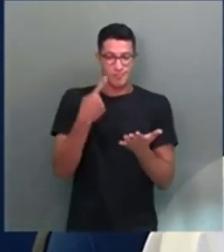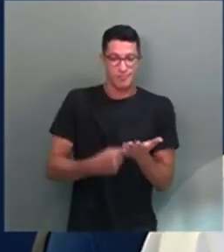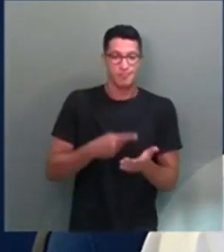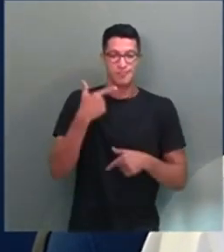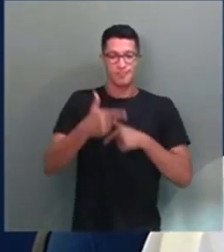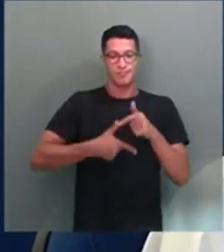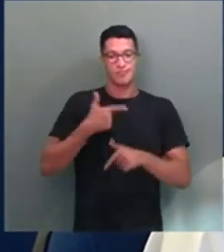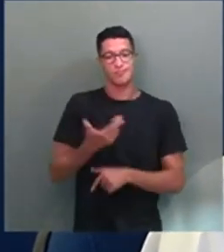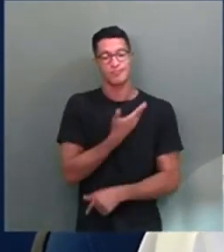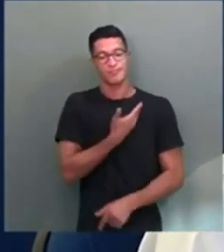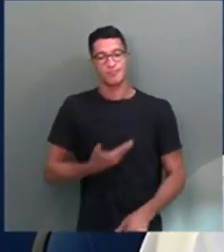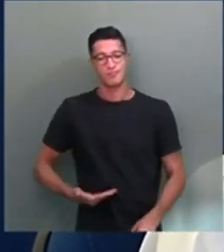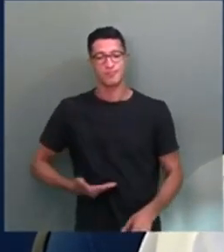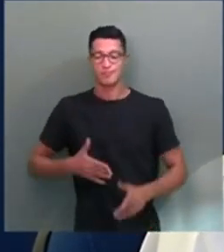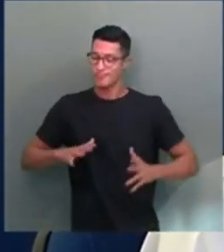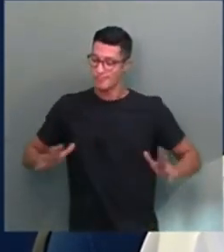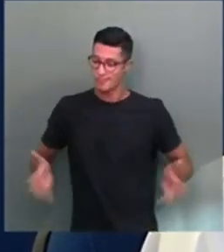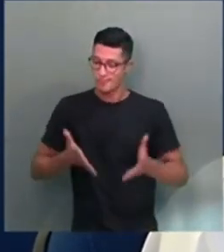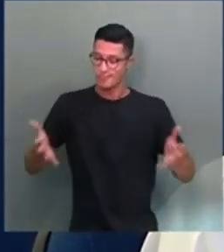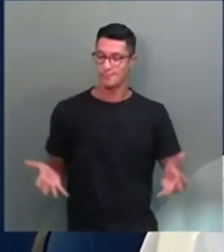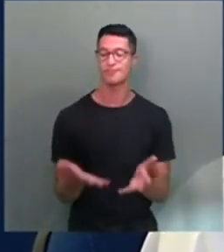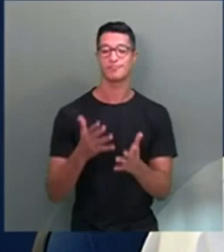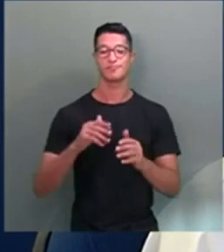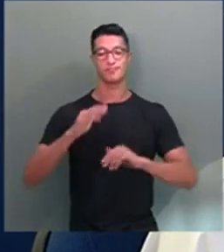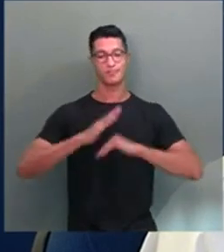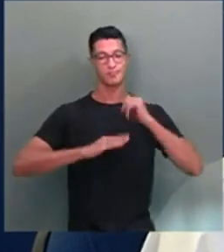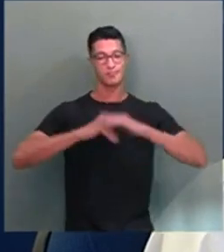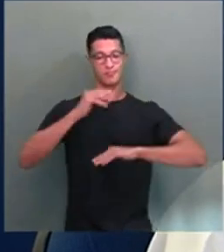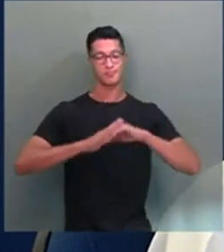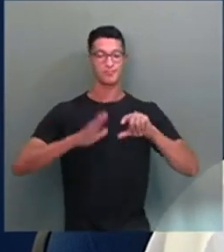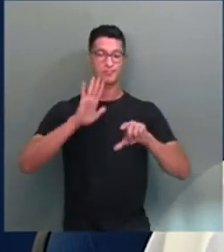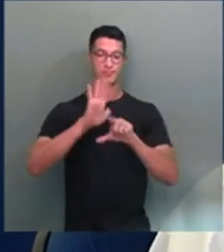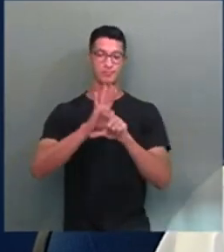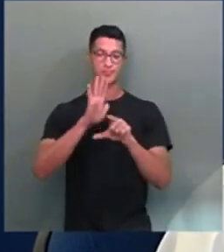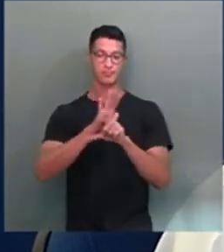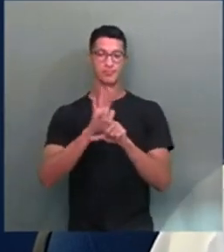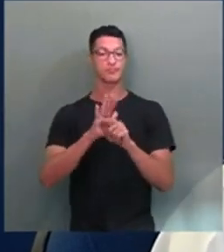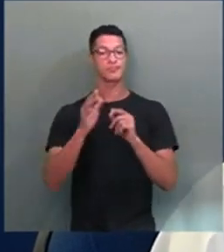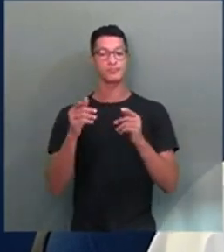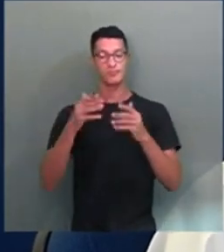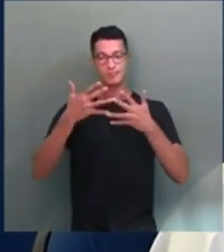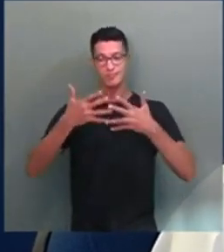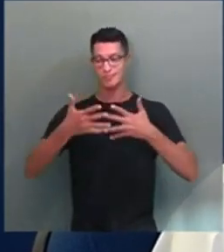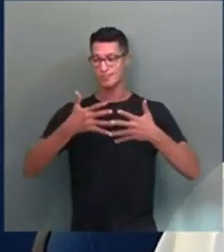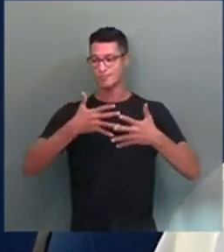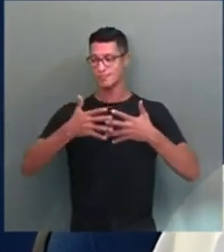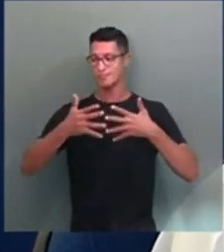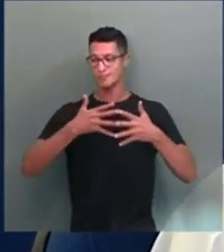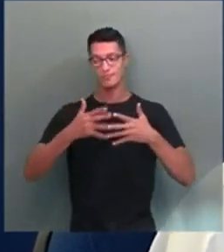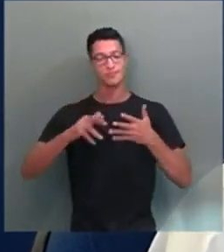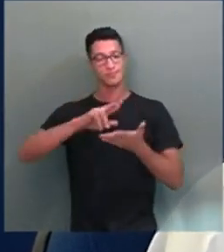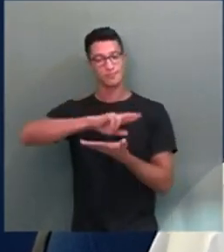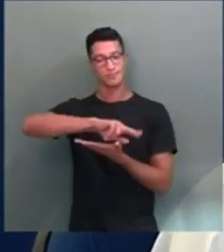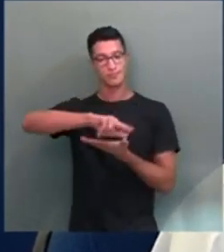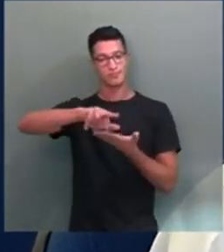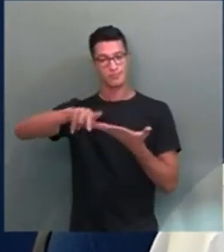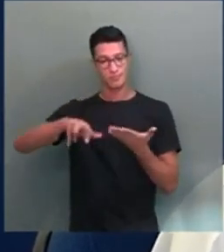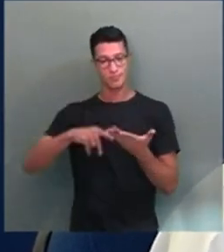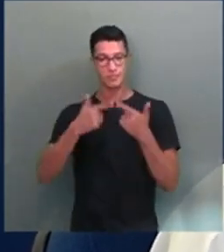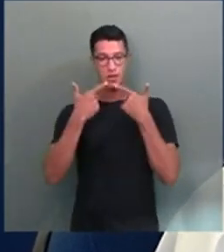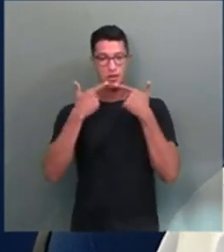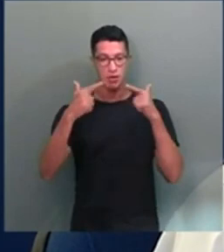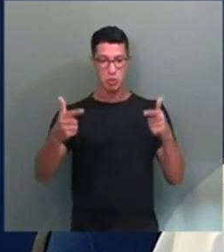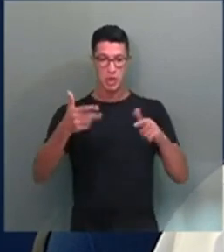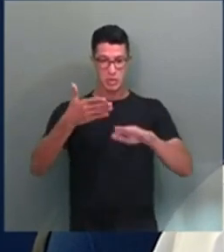serviço público nos motiva a praticar o jornalismo legislativo com transparência, pluralidade,